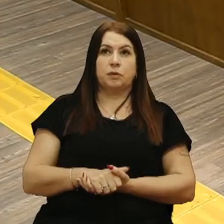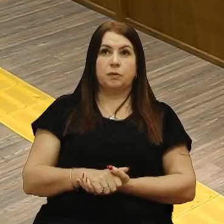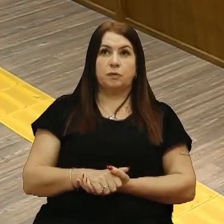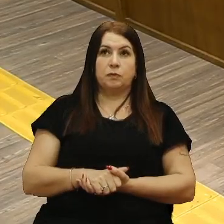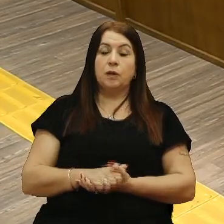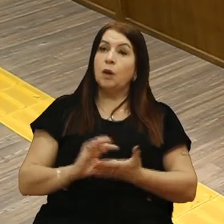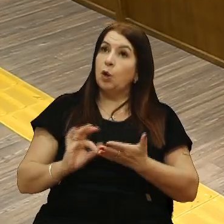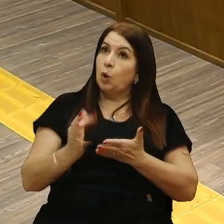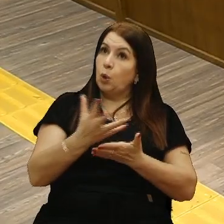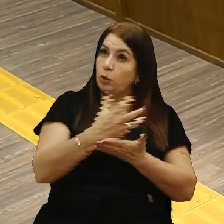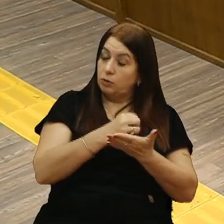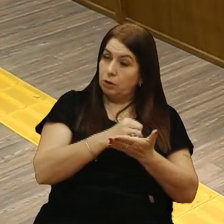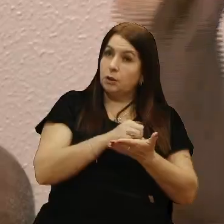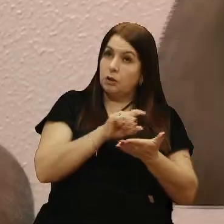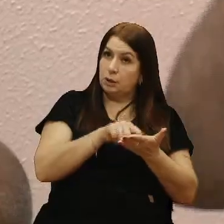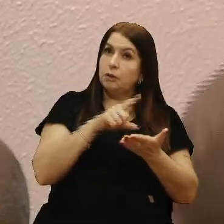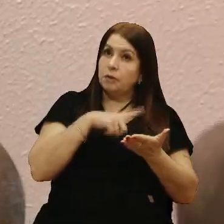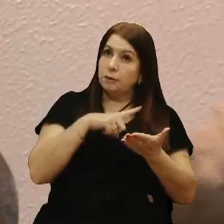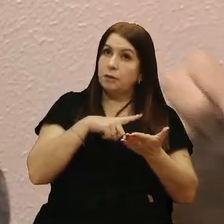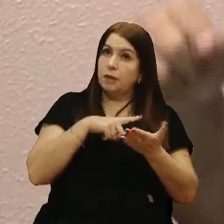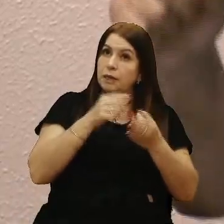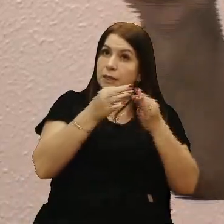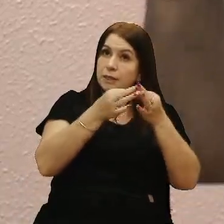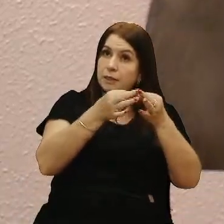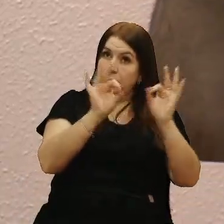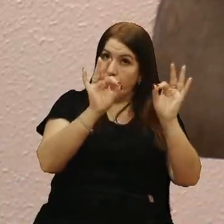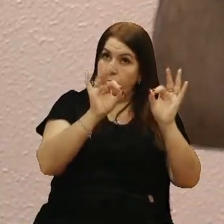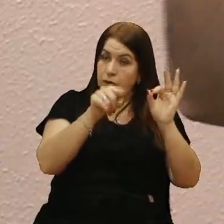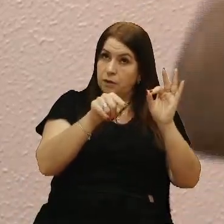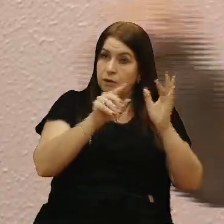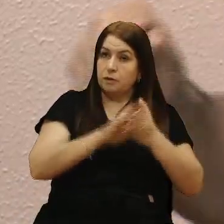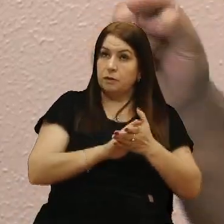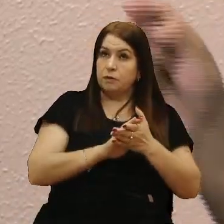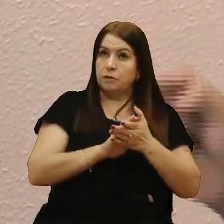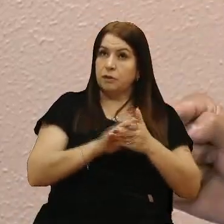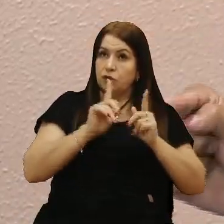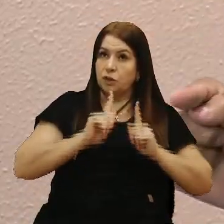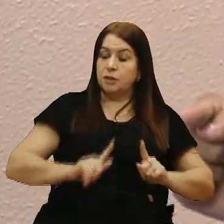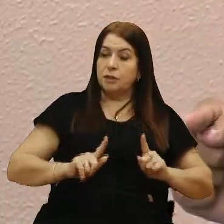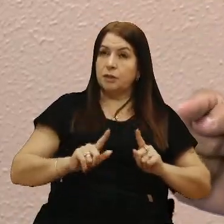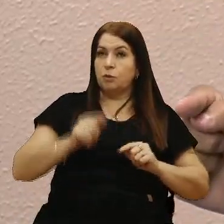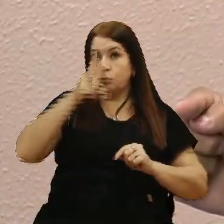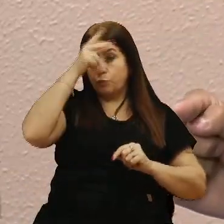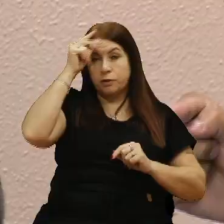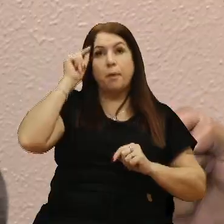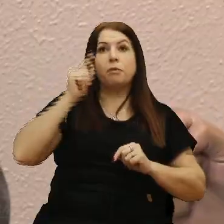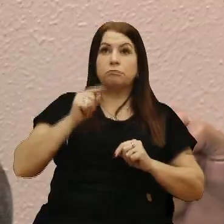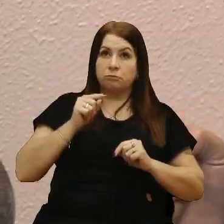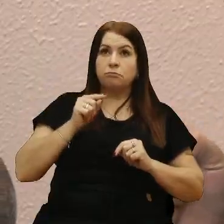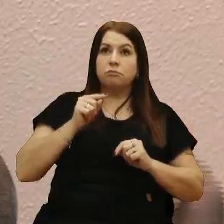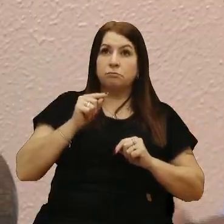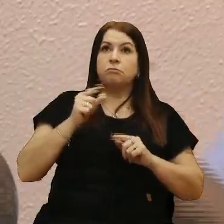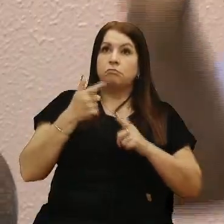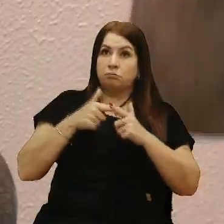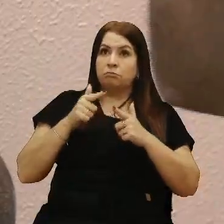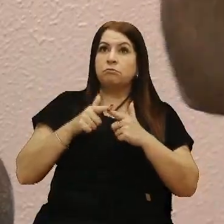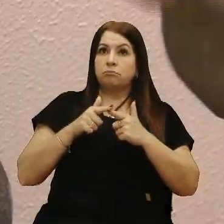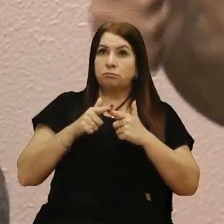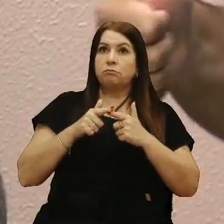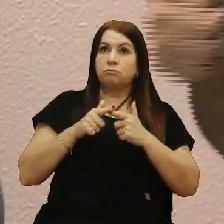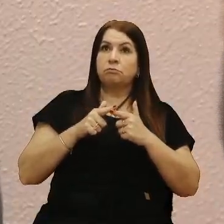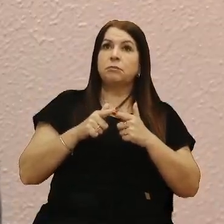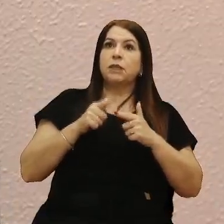A Codeca tem salvado a gestão municipal dos seus problemas. É